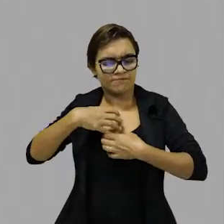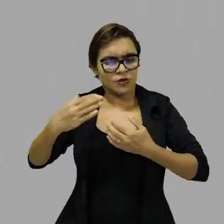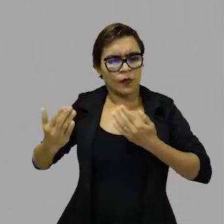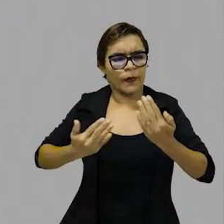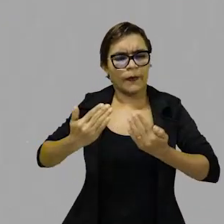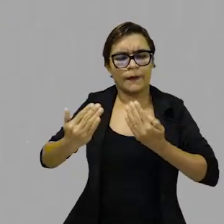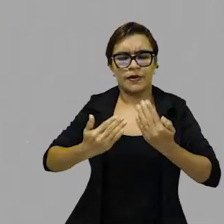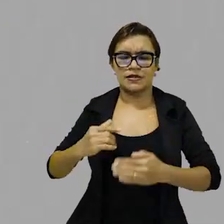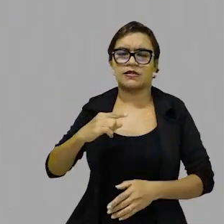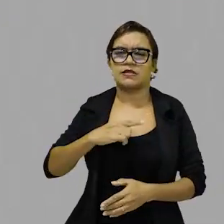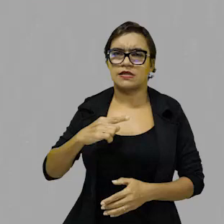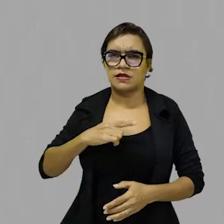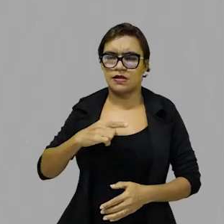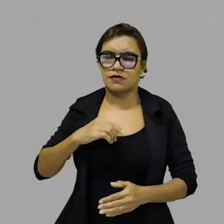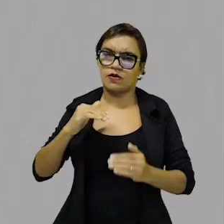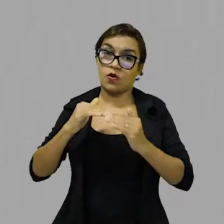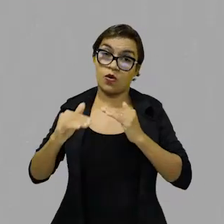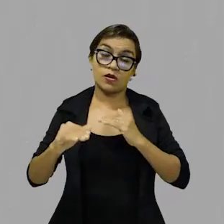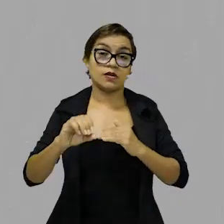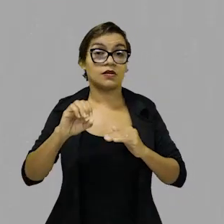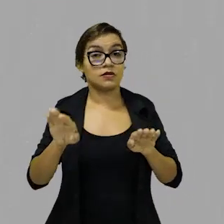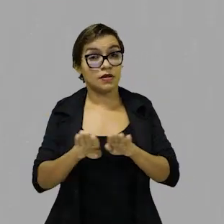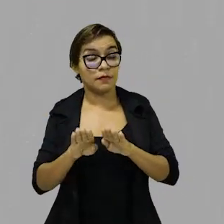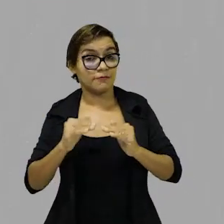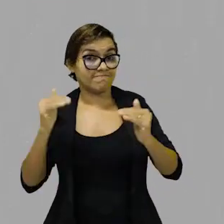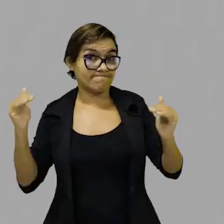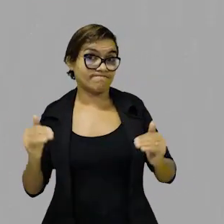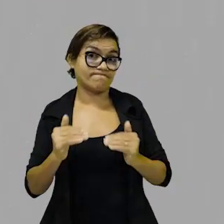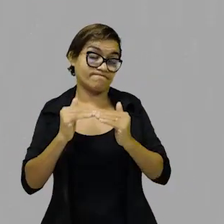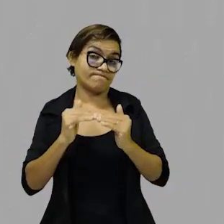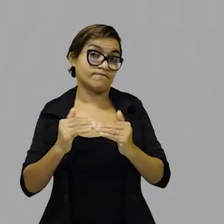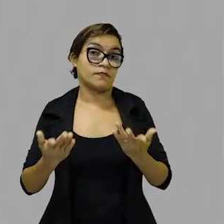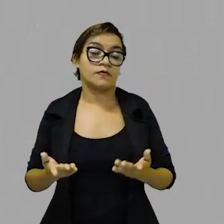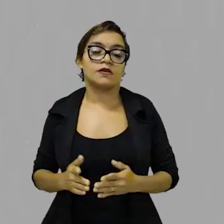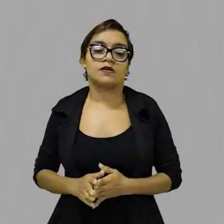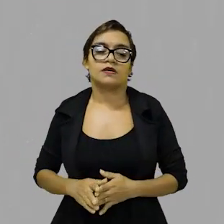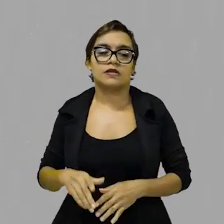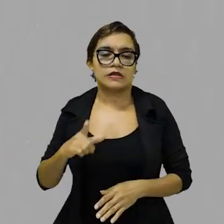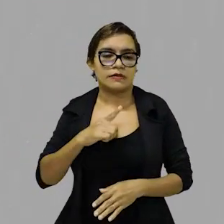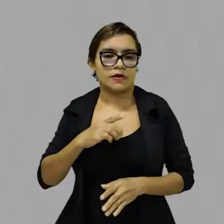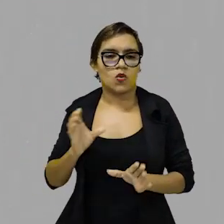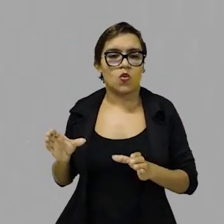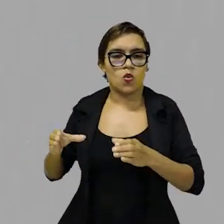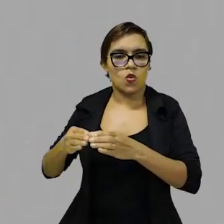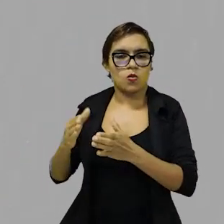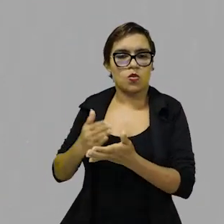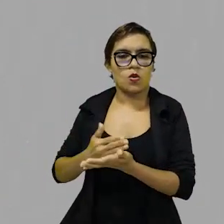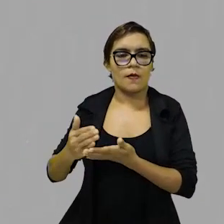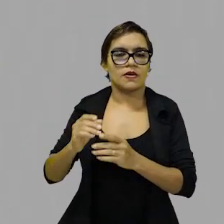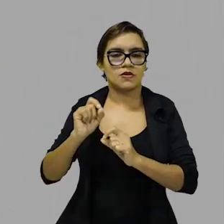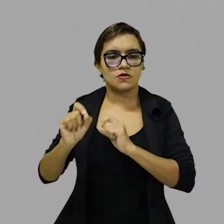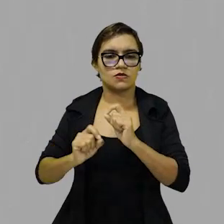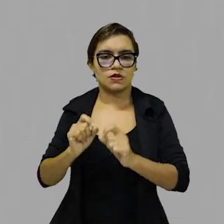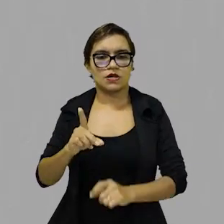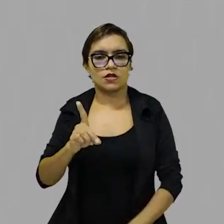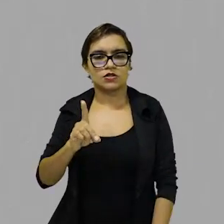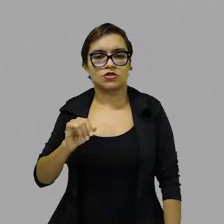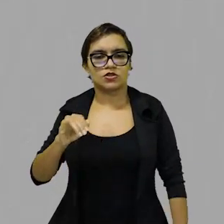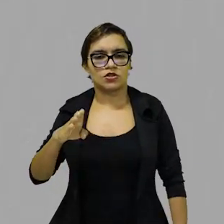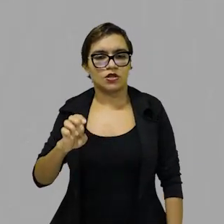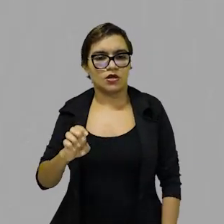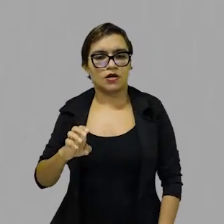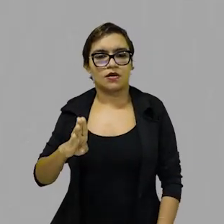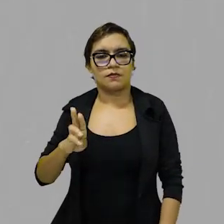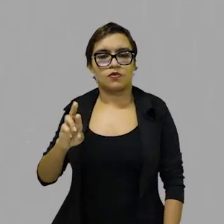comparações, sempre tem alguém que concorda ou não. Resultado disso, o Die Broek foi o grupo inicial. Houve